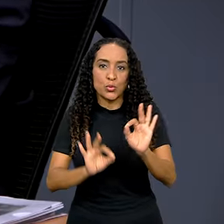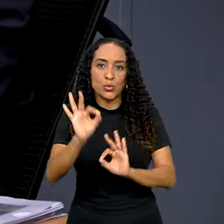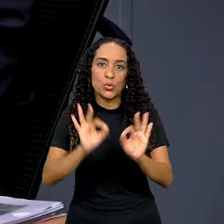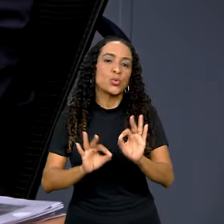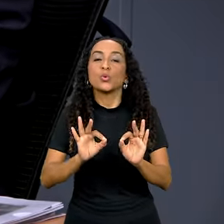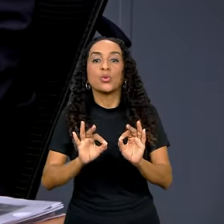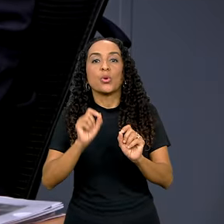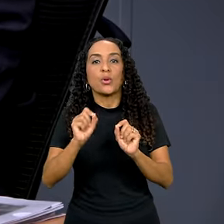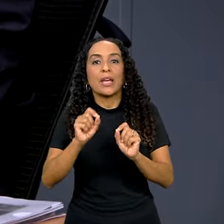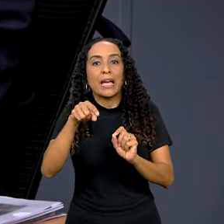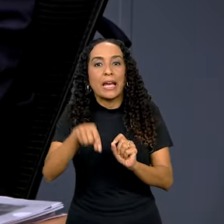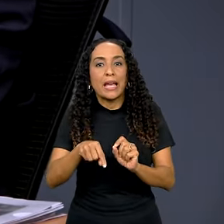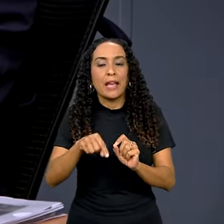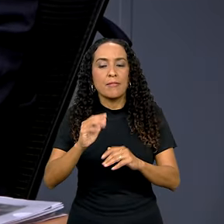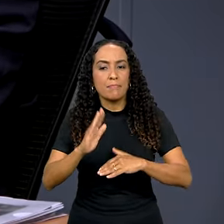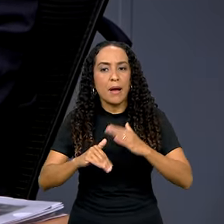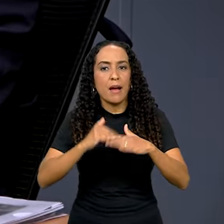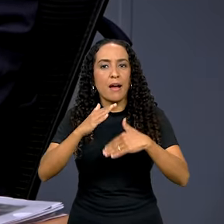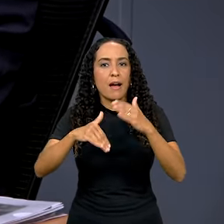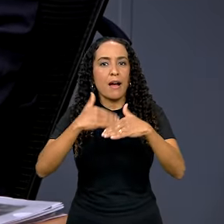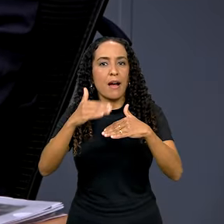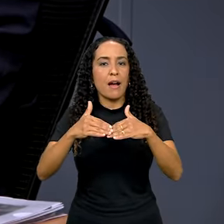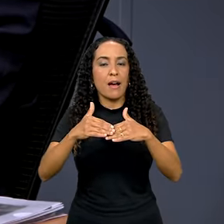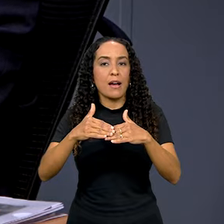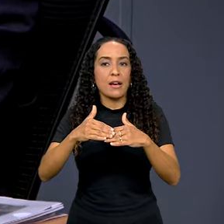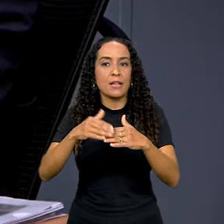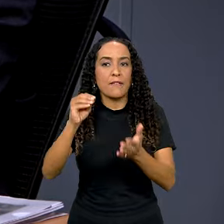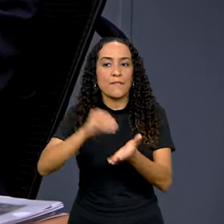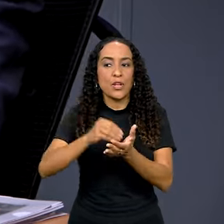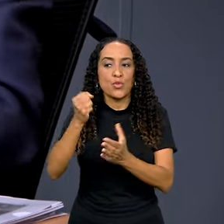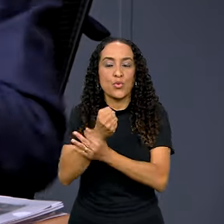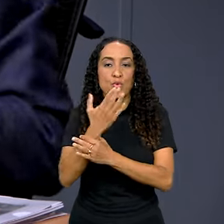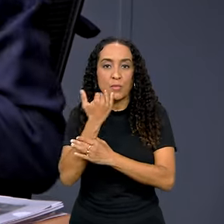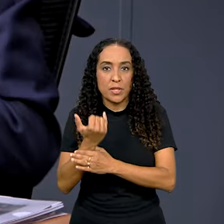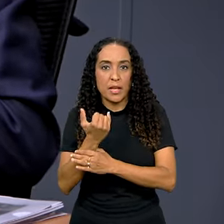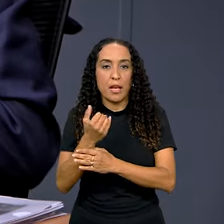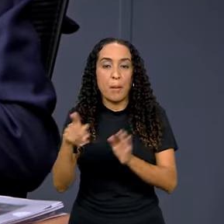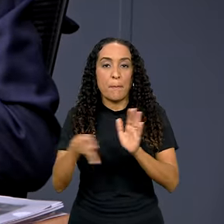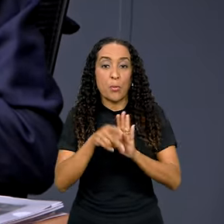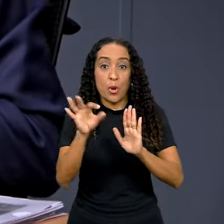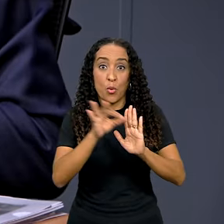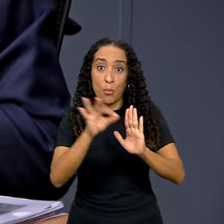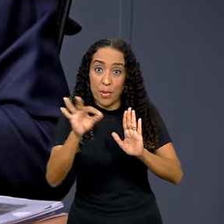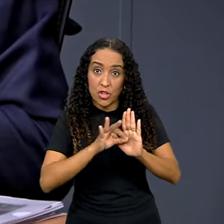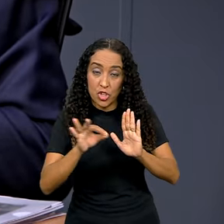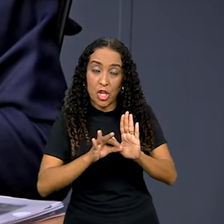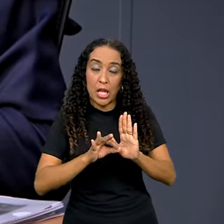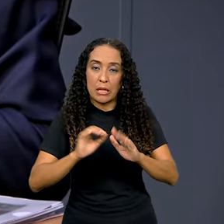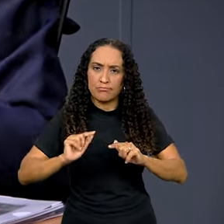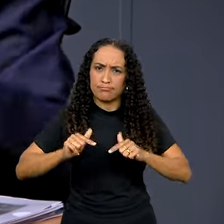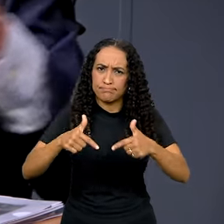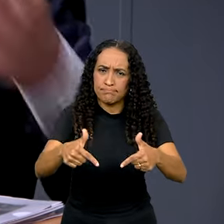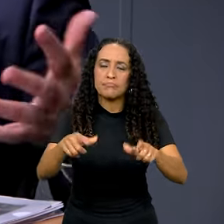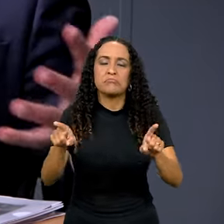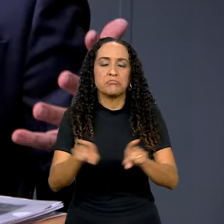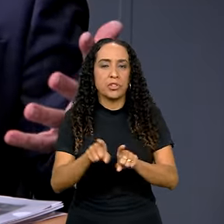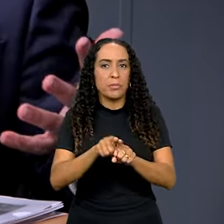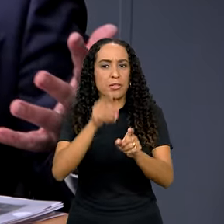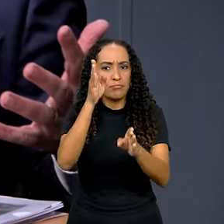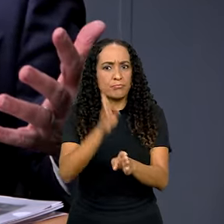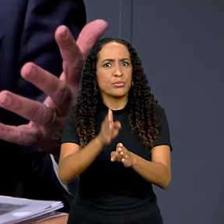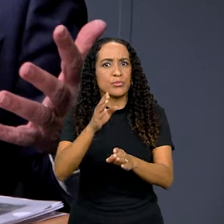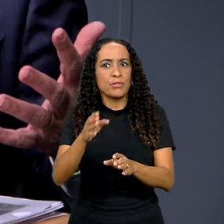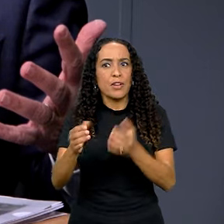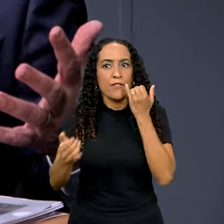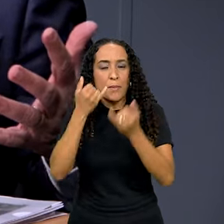construção do ebia que é a escala brasileira da insegurança alimentar feita pelo IBGE eh também bateu